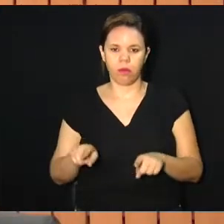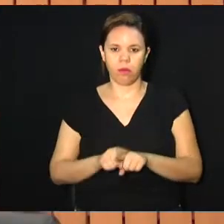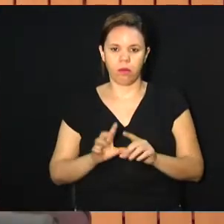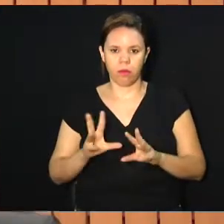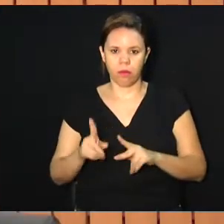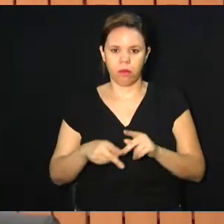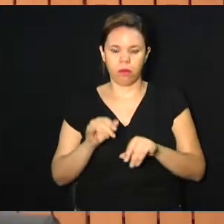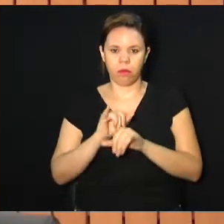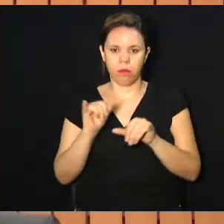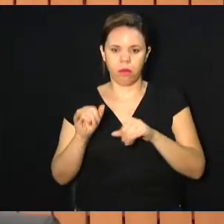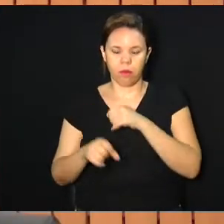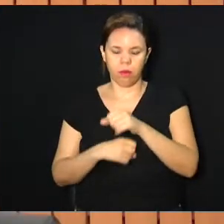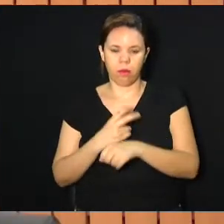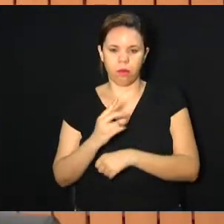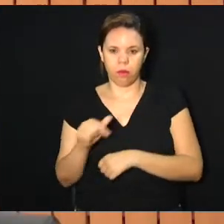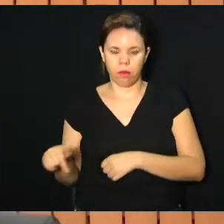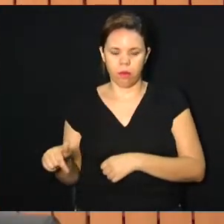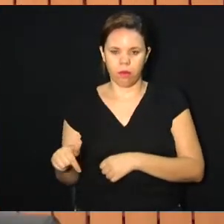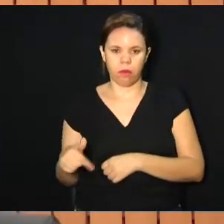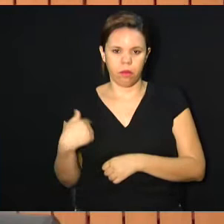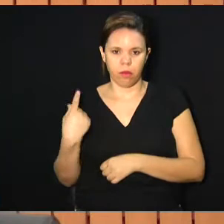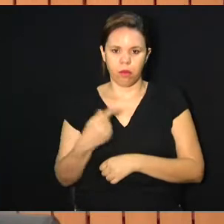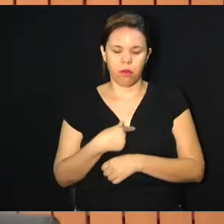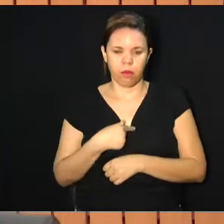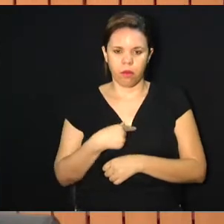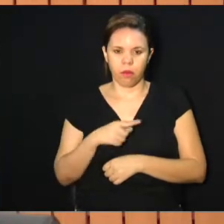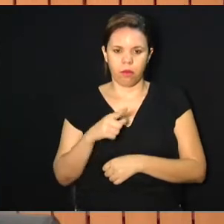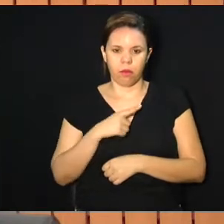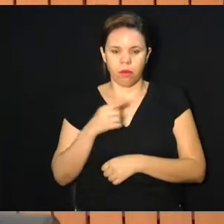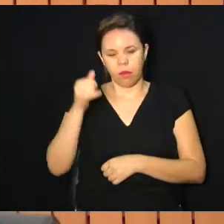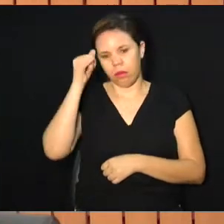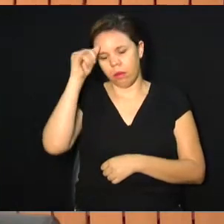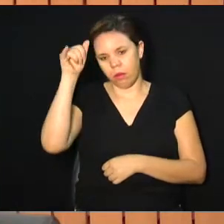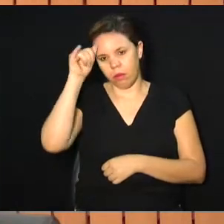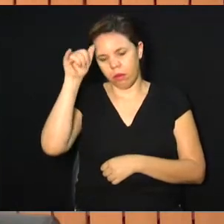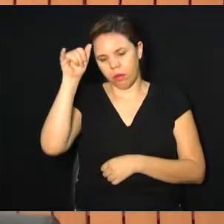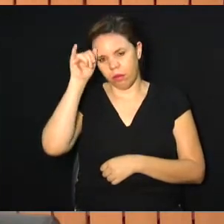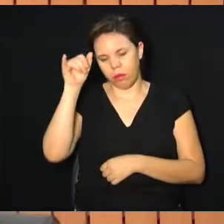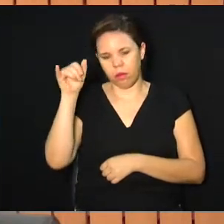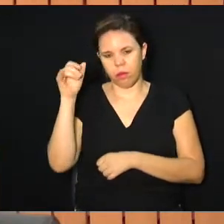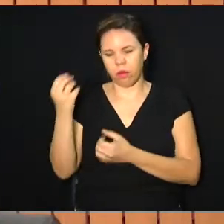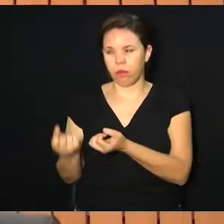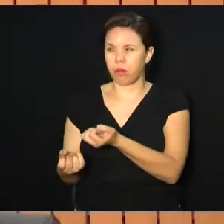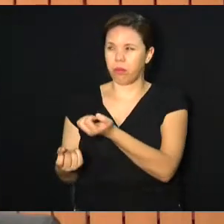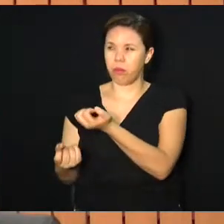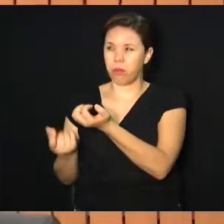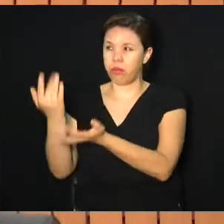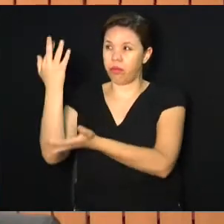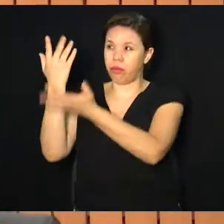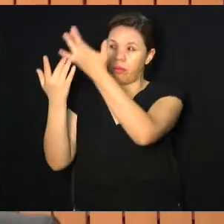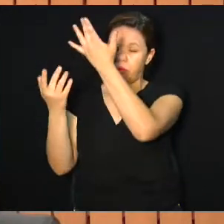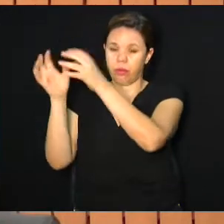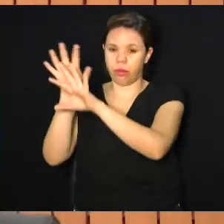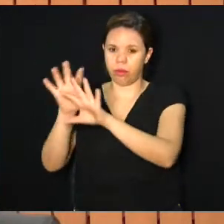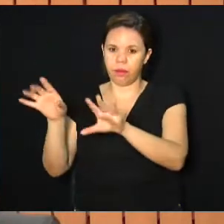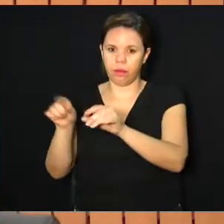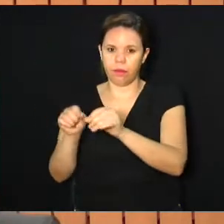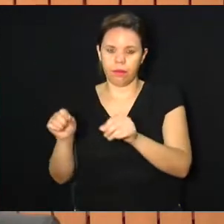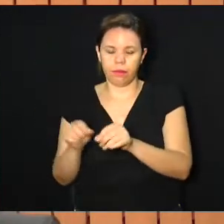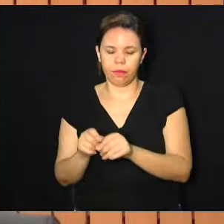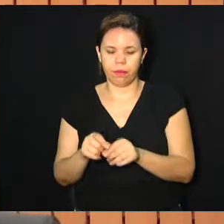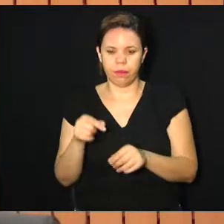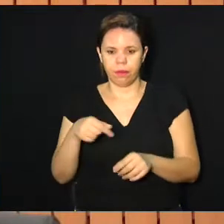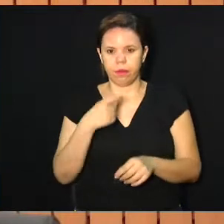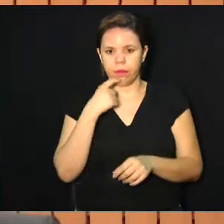campanha que a gente fez em 2017 também, para a redução de emissão de poluentes, que São Paulo nem tinha meta, né? Aqui, então, como eu falei, nesse ponto, Campinas já está um pouquinho